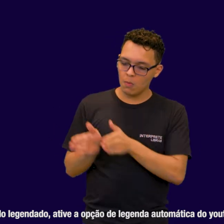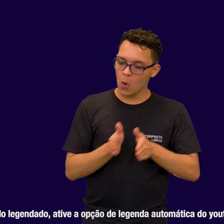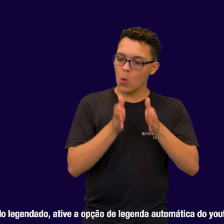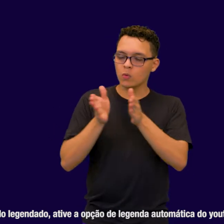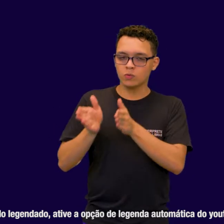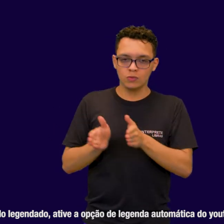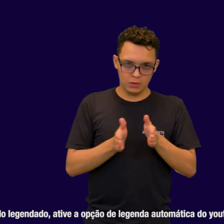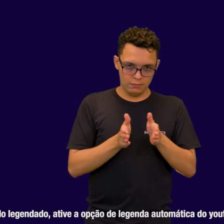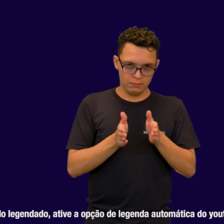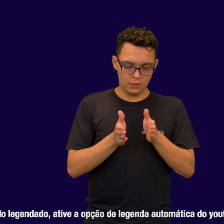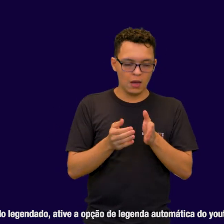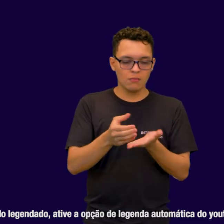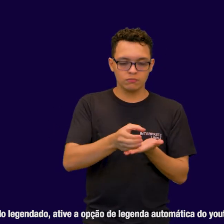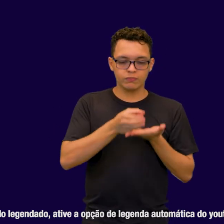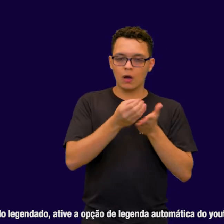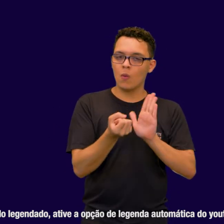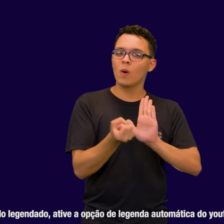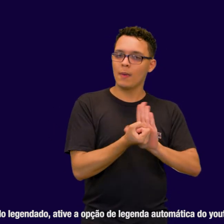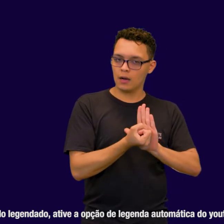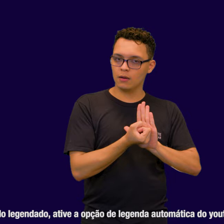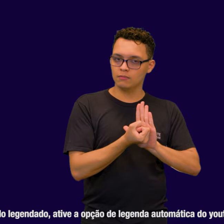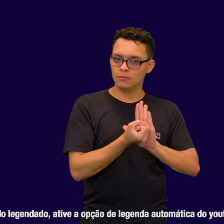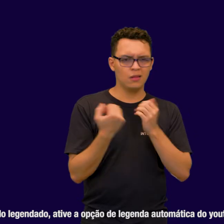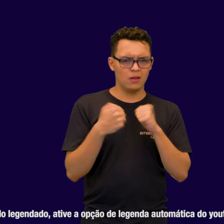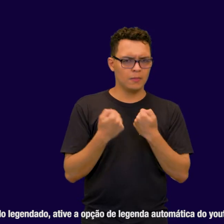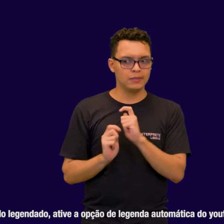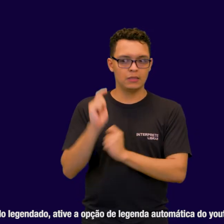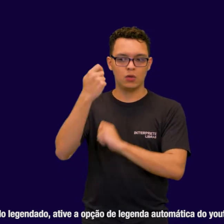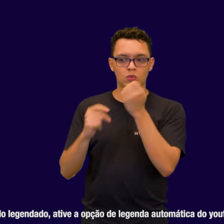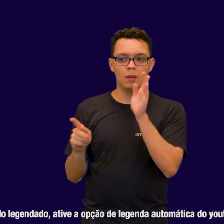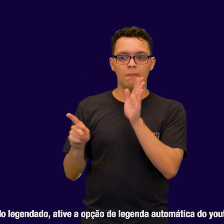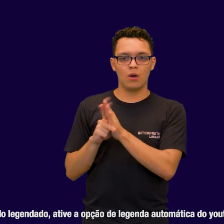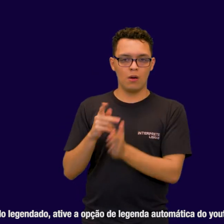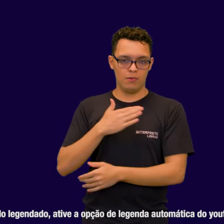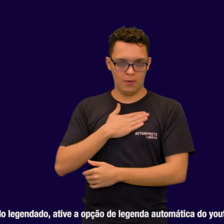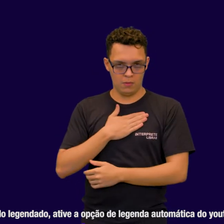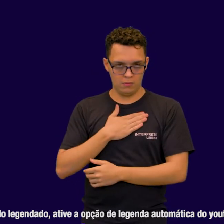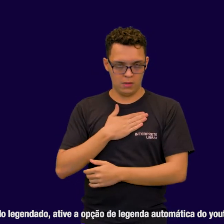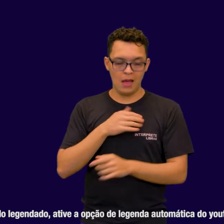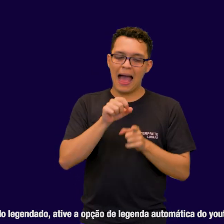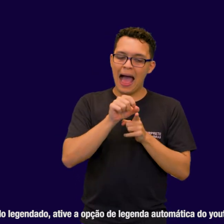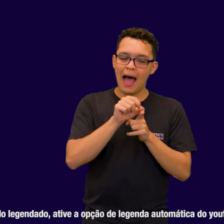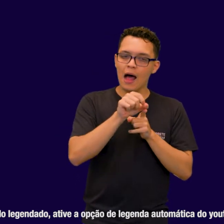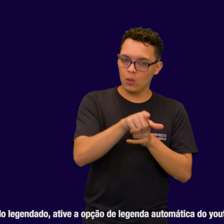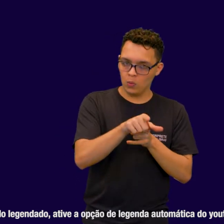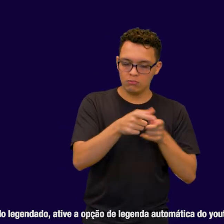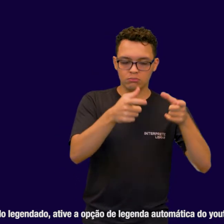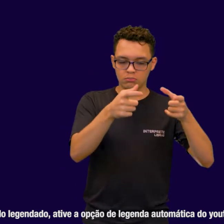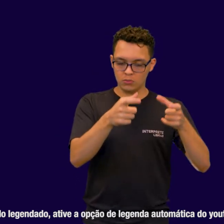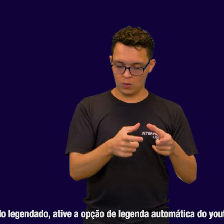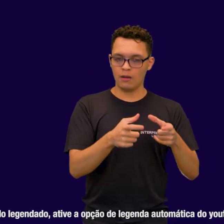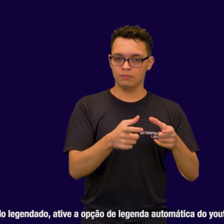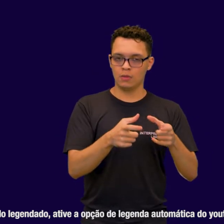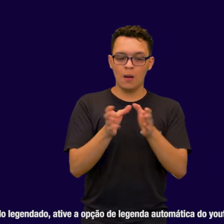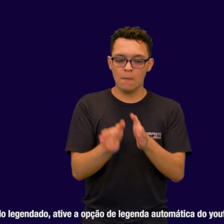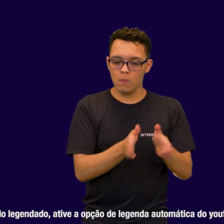uma planta cervejeira, elas podem alugar a planta cervejeira ou o espaço, né, ocioso de uma